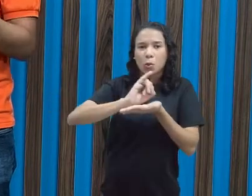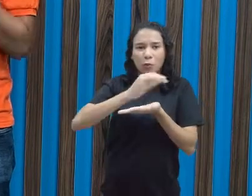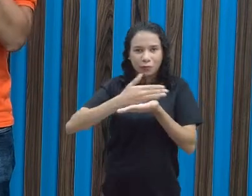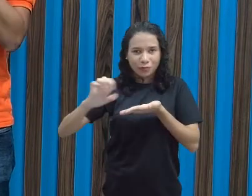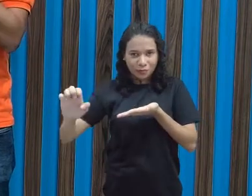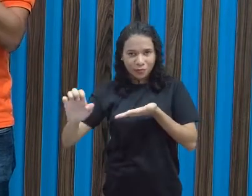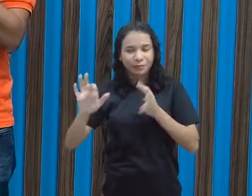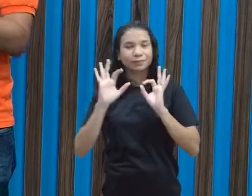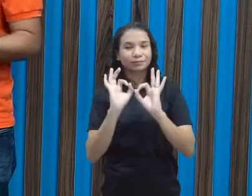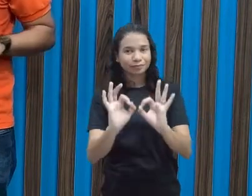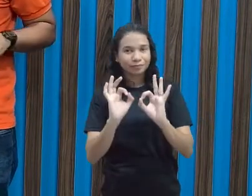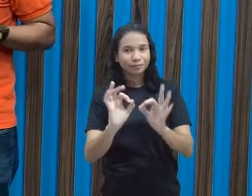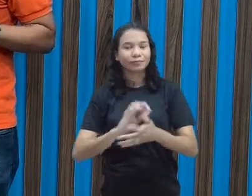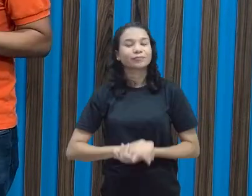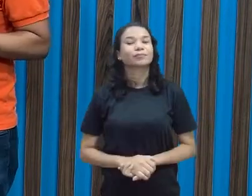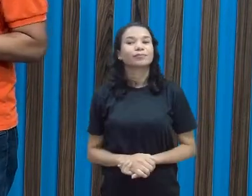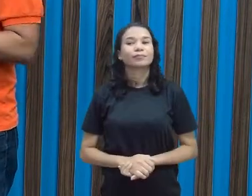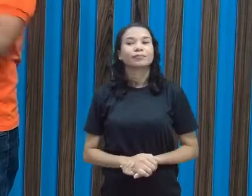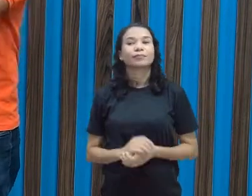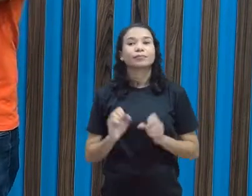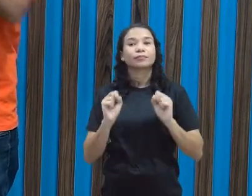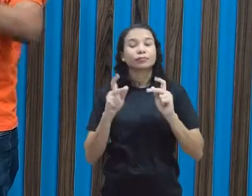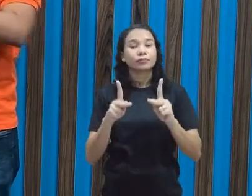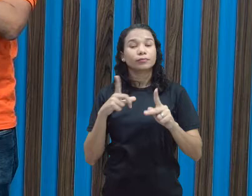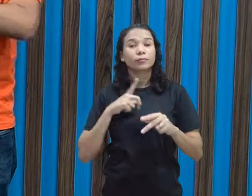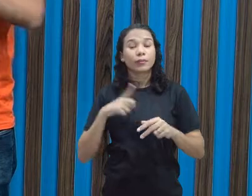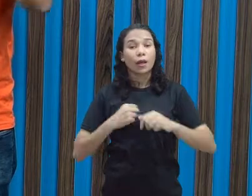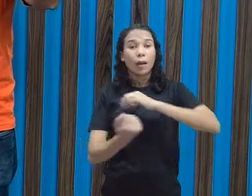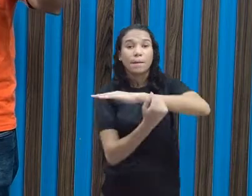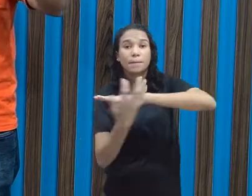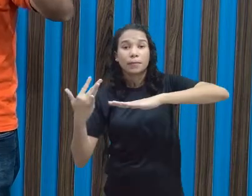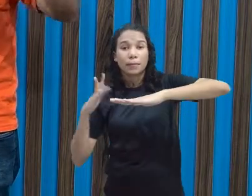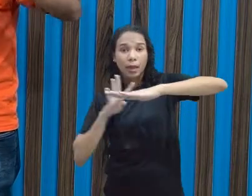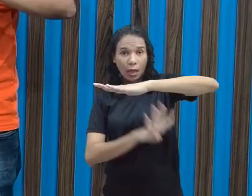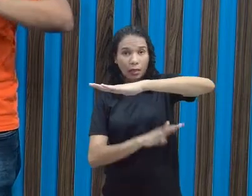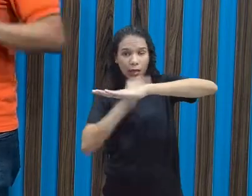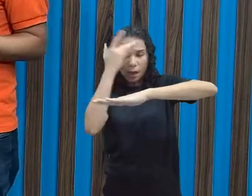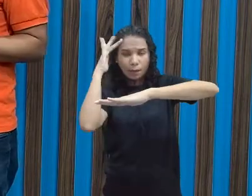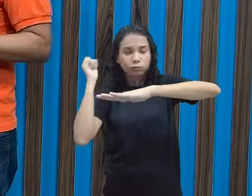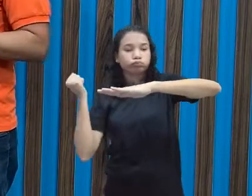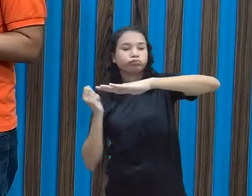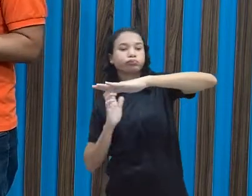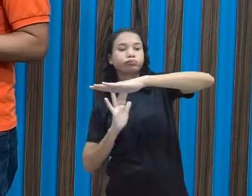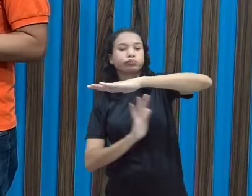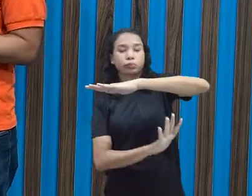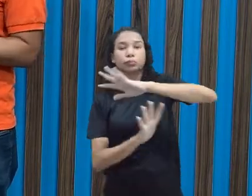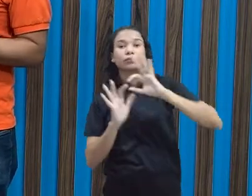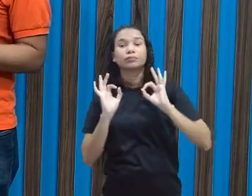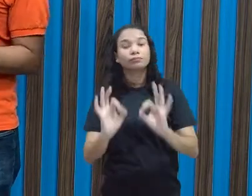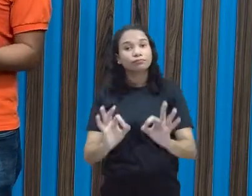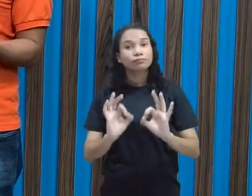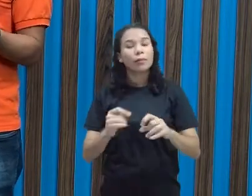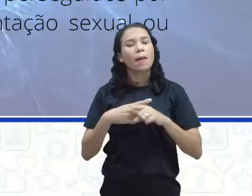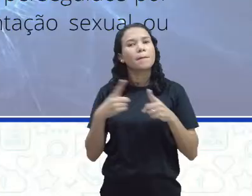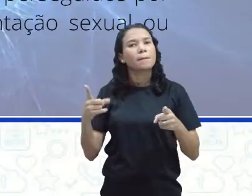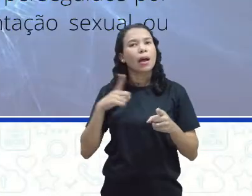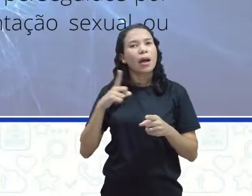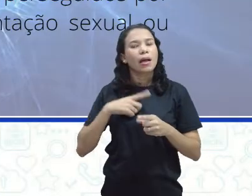exportação. Tranquilo? Vamos seguir. Então migrante é quem se desloca, tá? Aqui, ó,